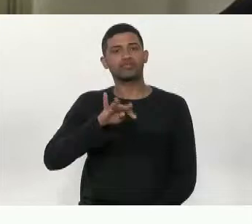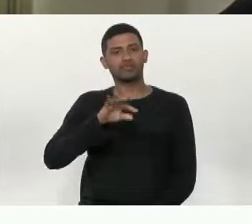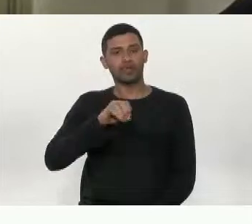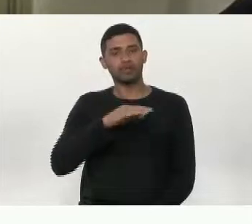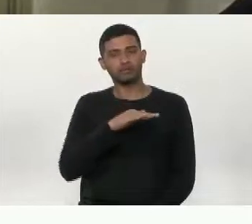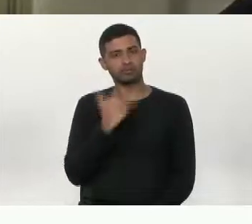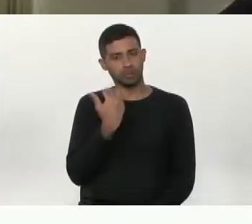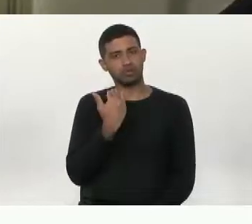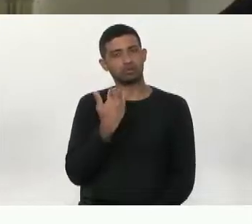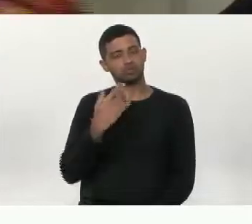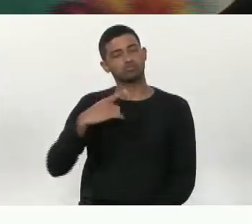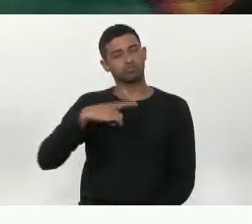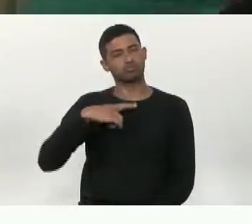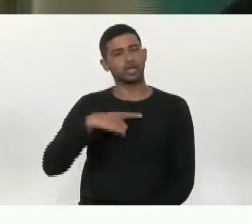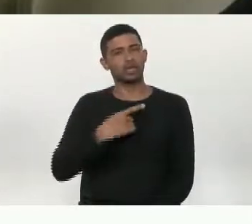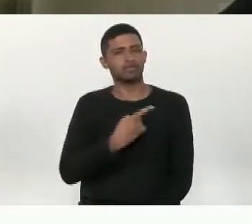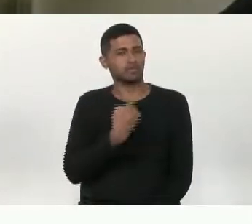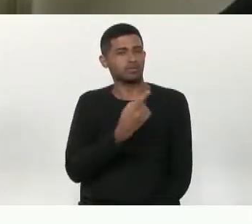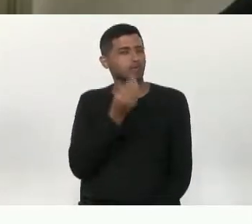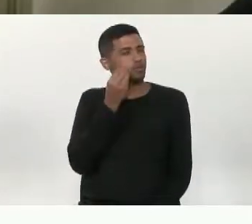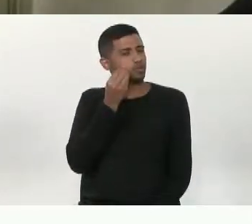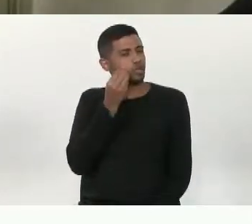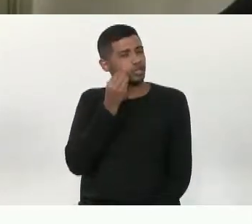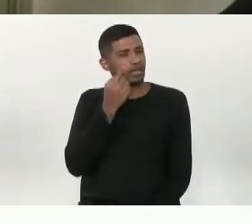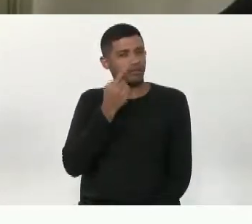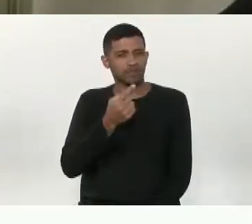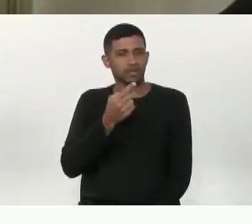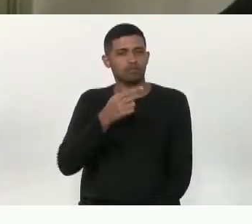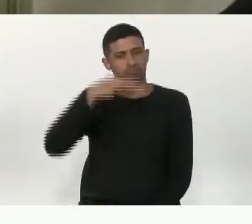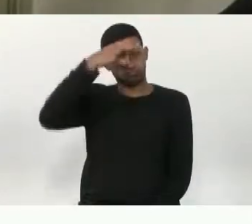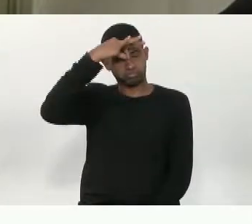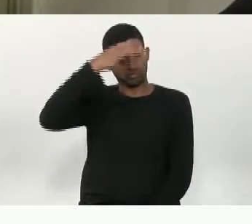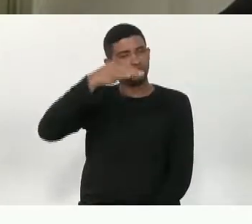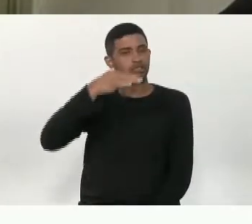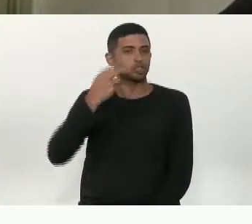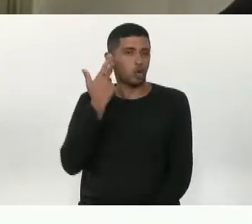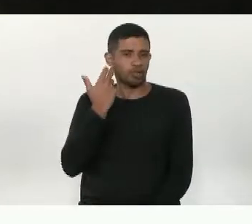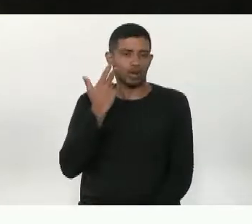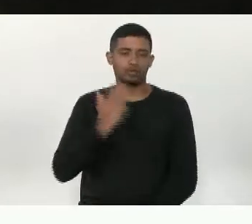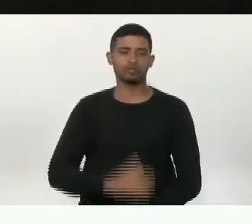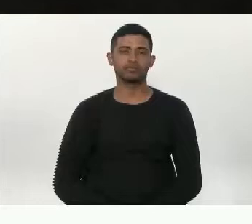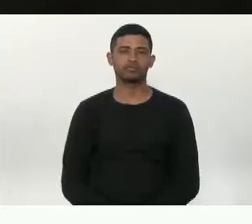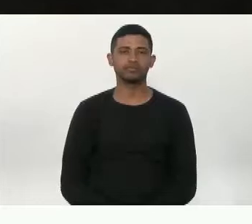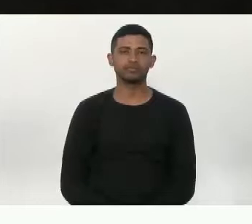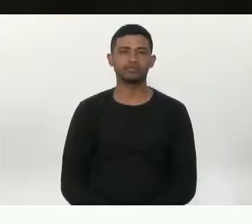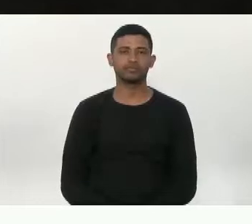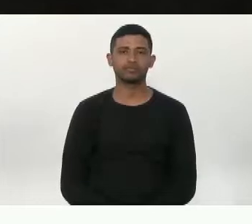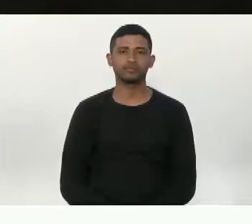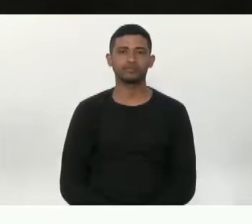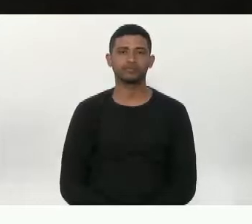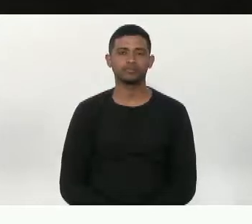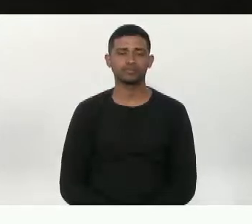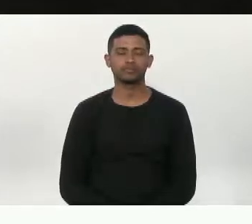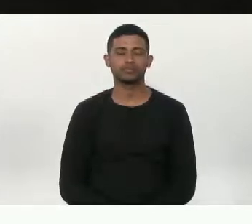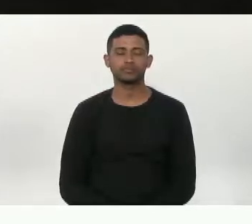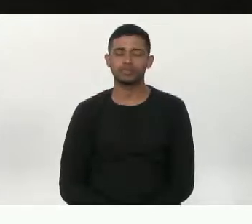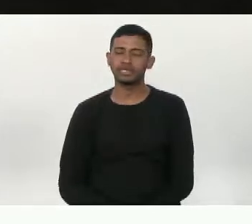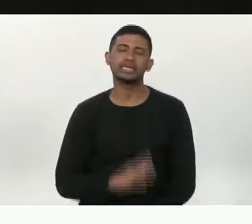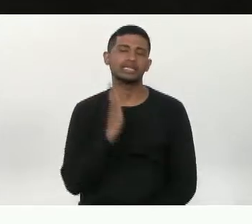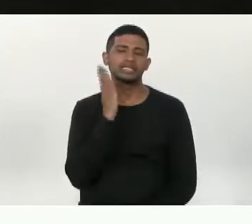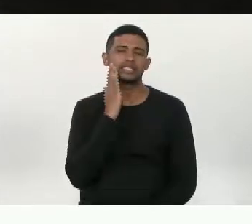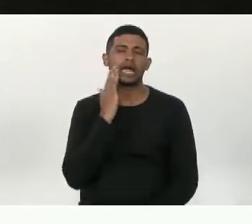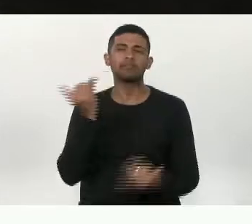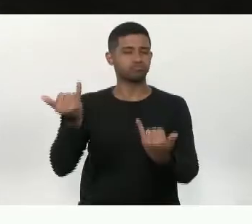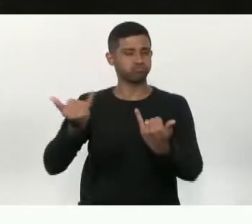inclusive, mandatório, primeiro, tentar via parto vaginal. Bom, o senhor saberia informar